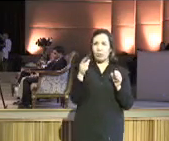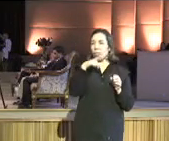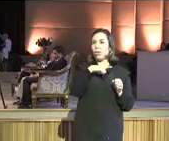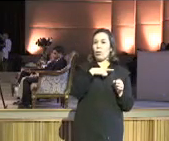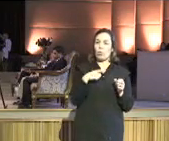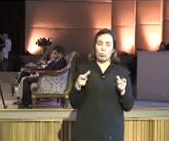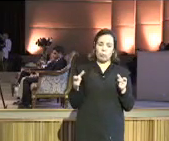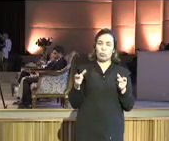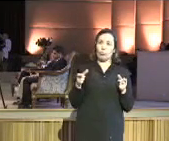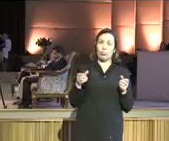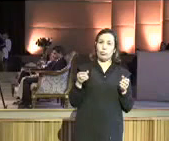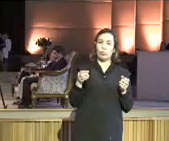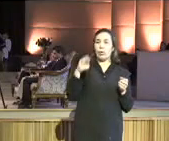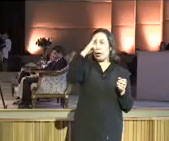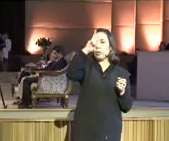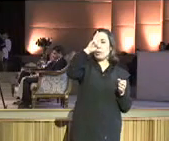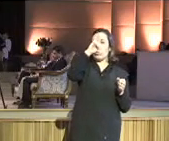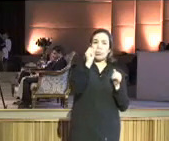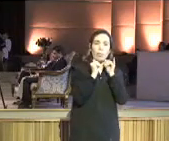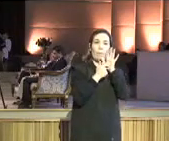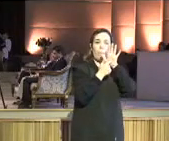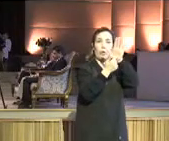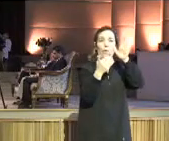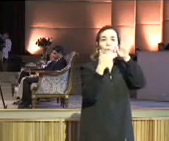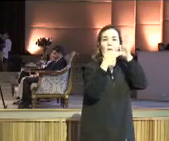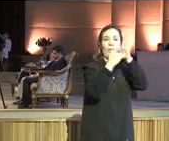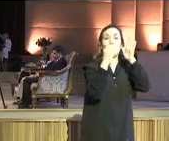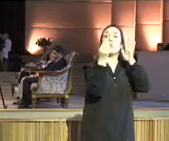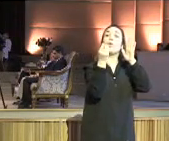O improvável acontece.